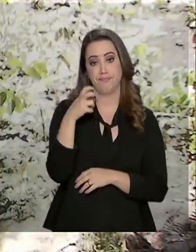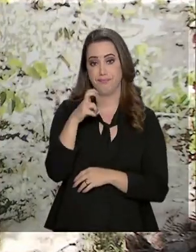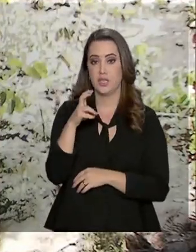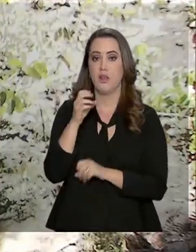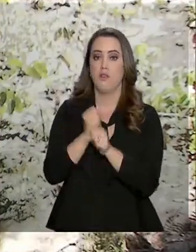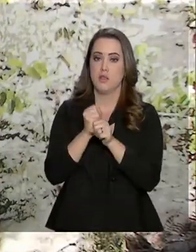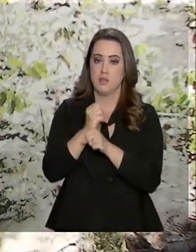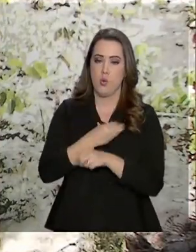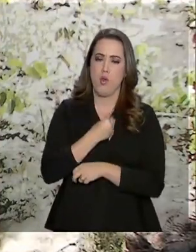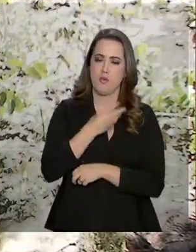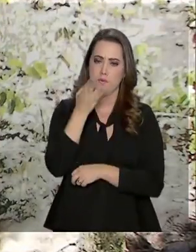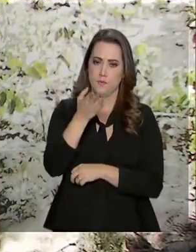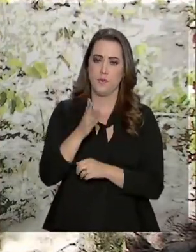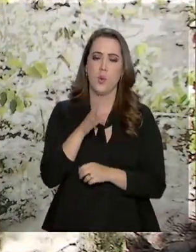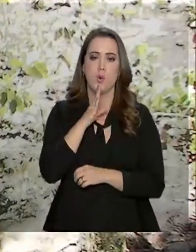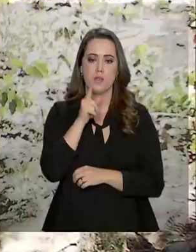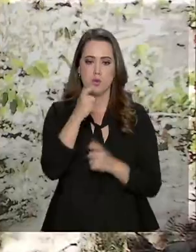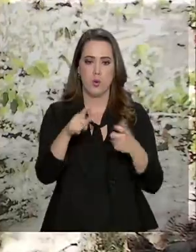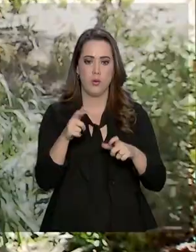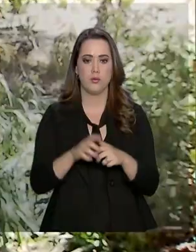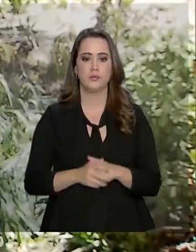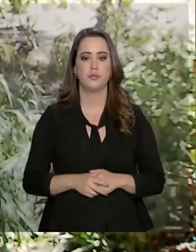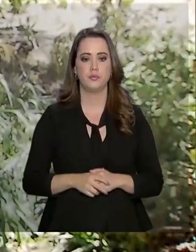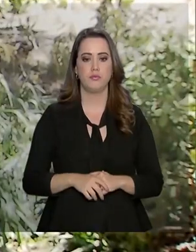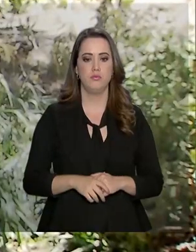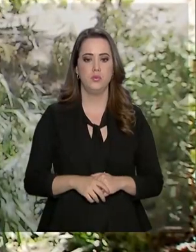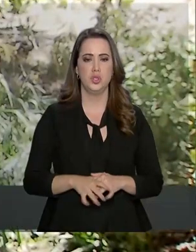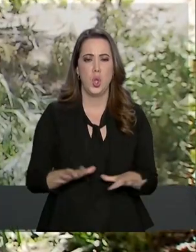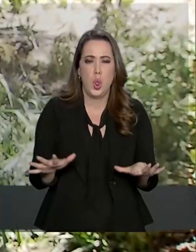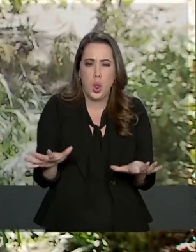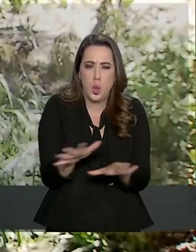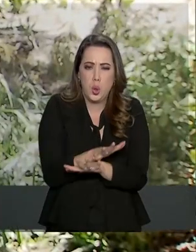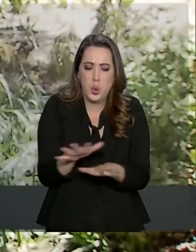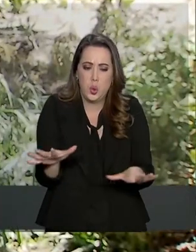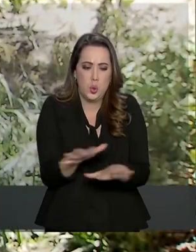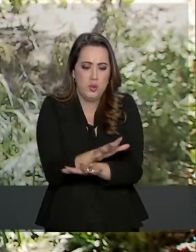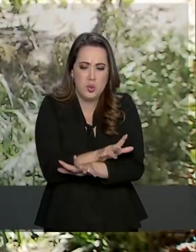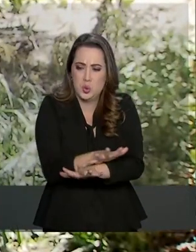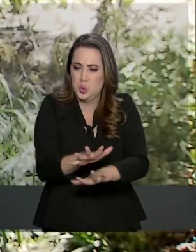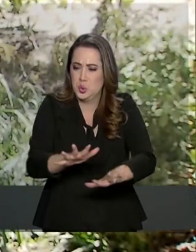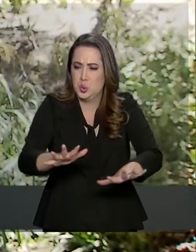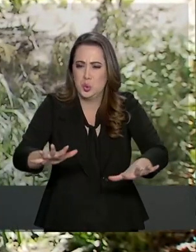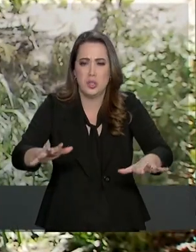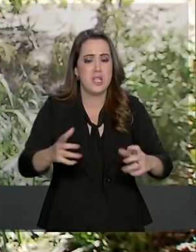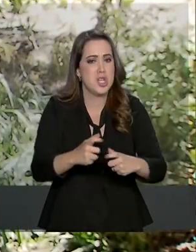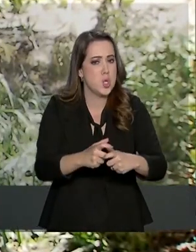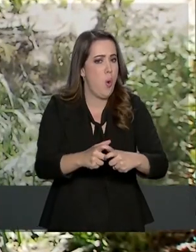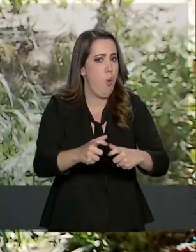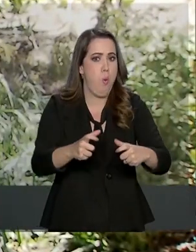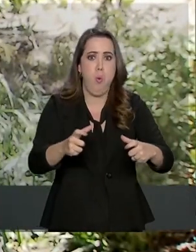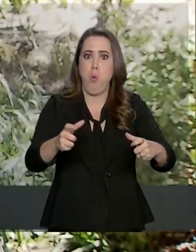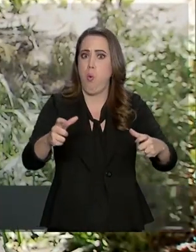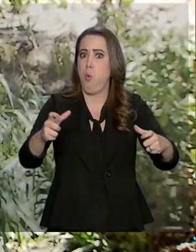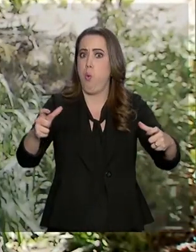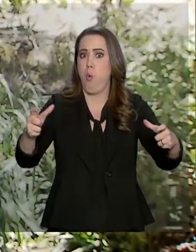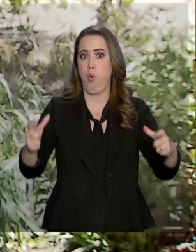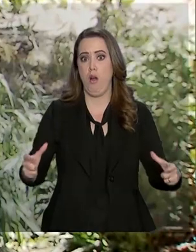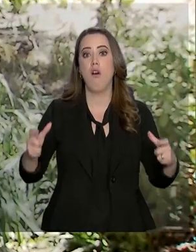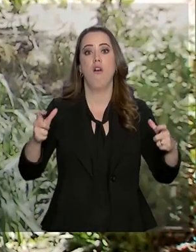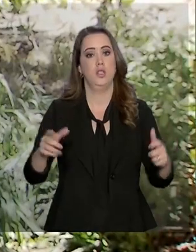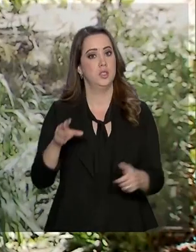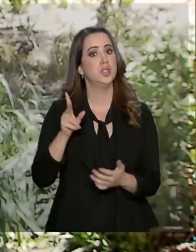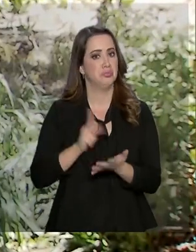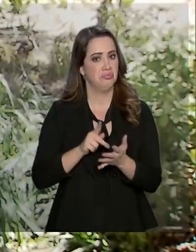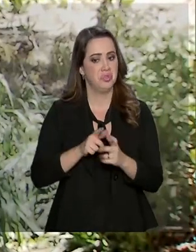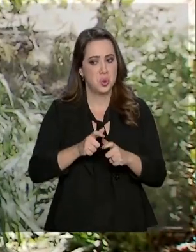conhecia bem a região do Parque da Cachoeira. O desastre foi muito grande. Não foi uma coisa assim pequena, foi muito grande